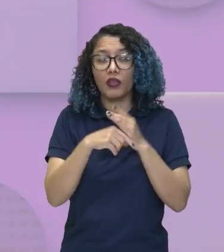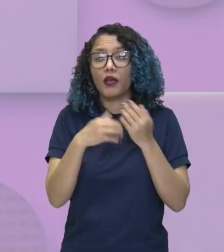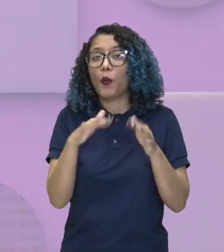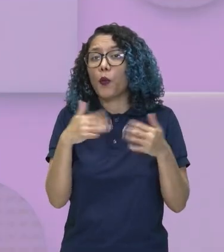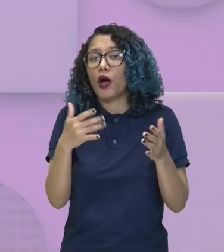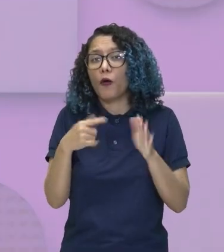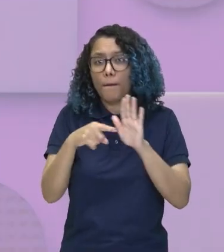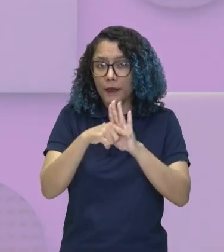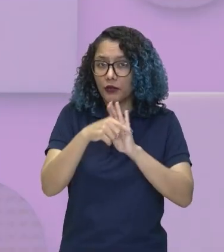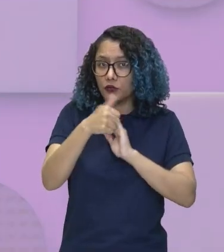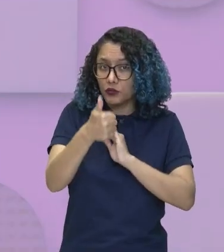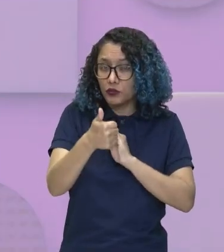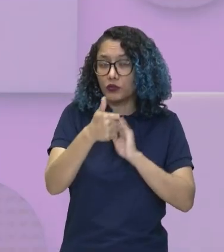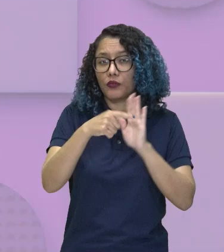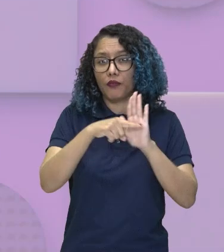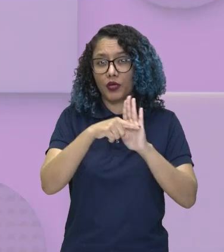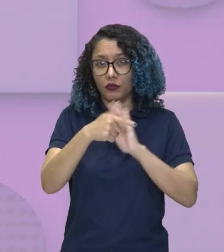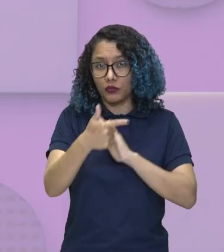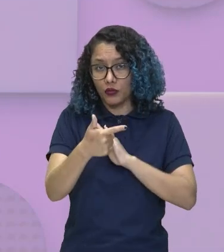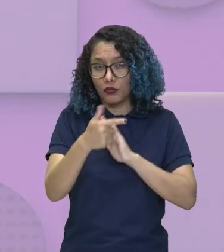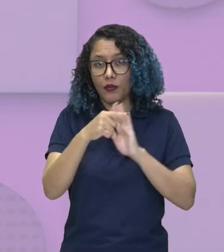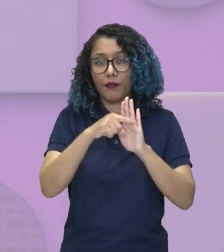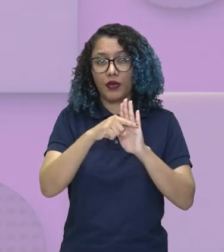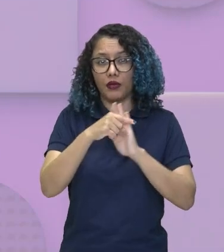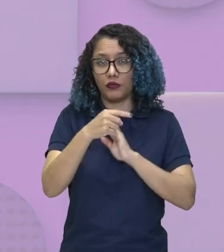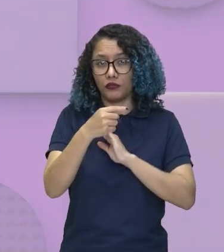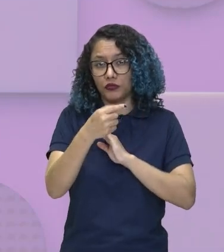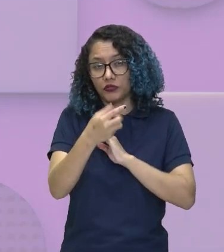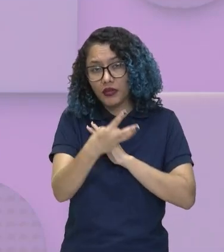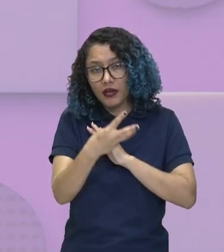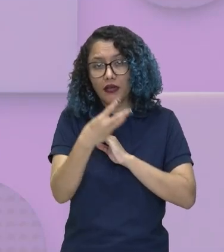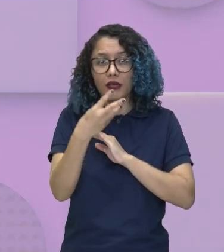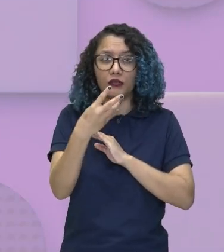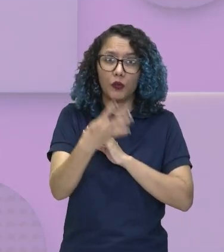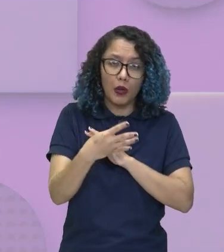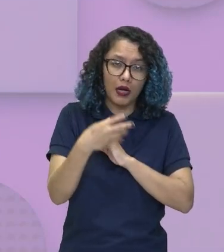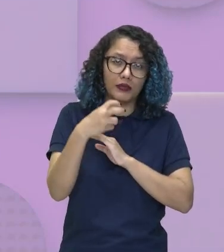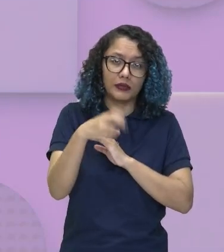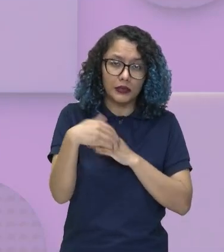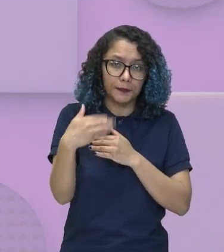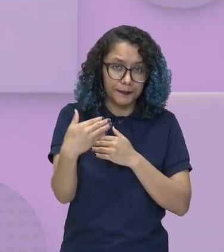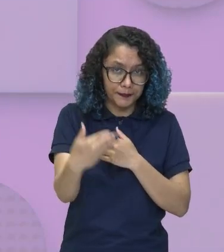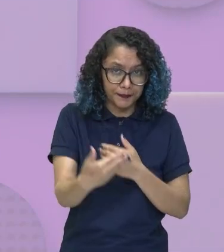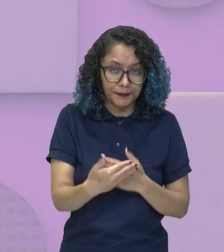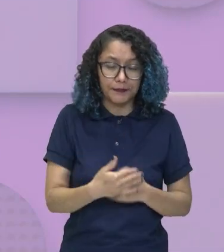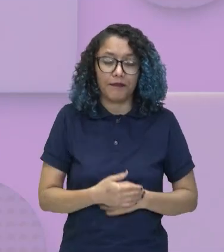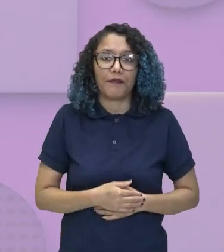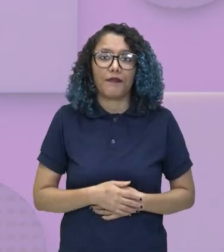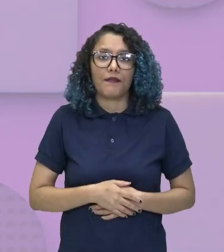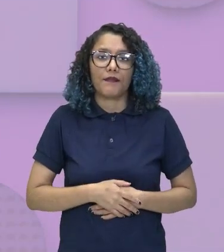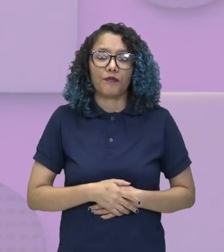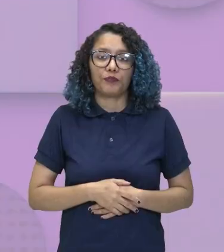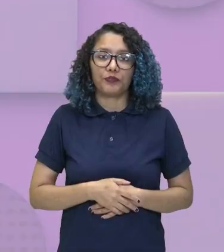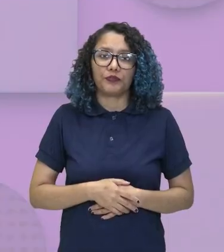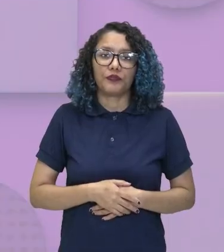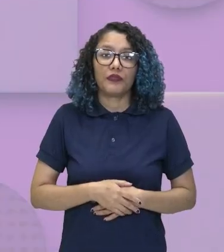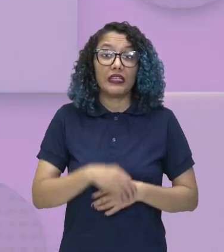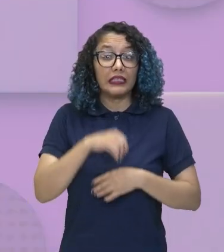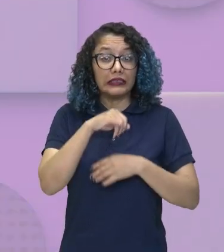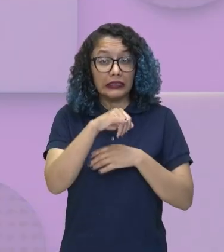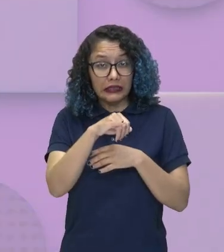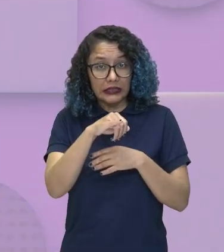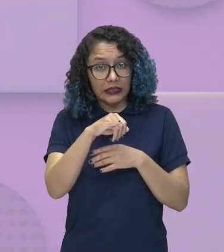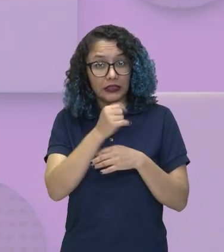1, menos 2, menos 3, menos 4, menos 5 e assim por diante. E logicamente que se eles